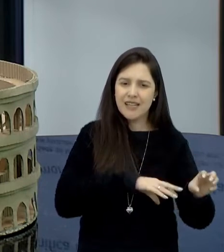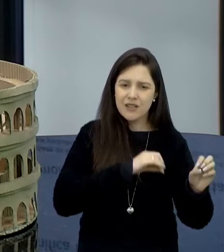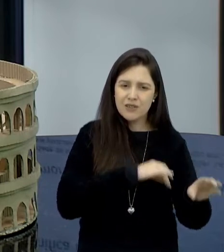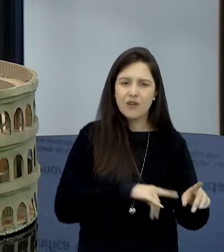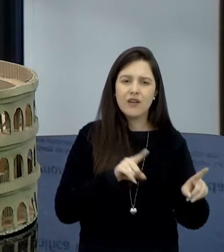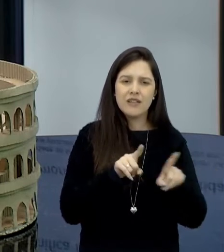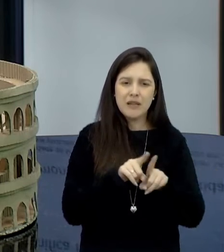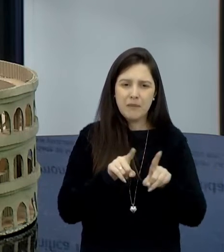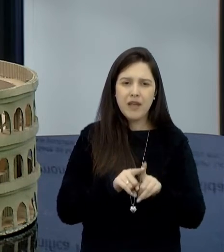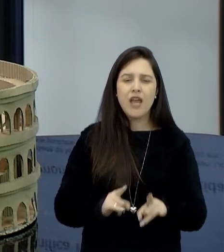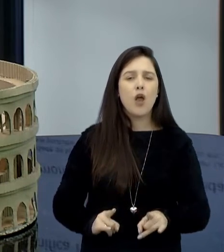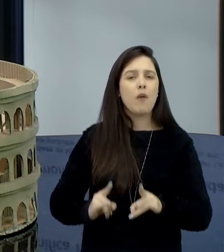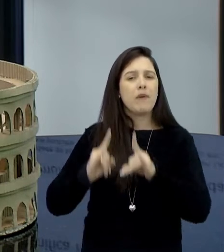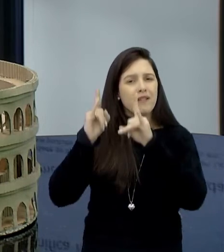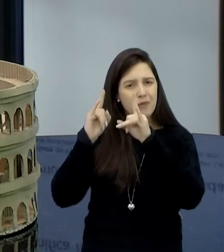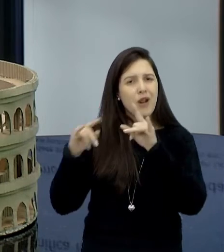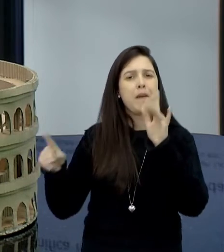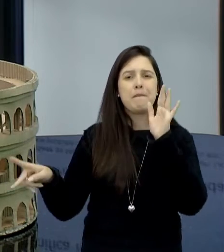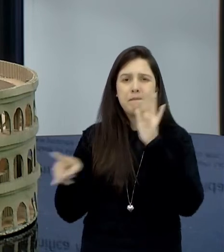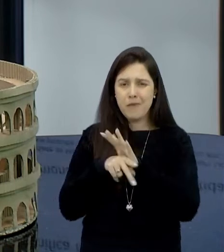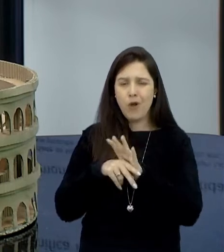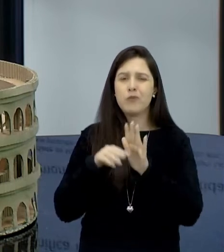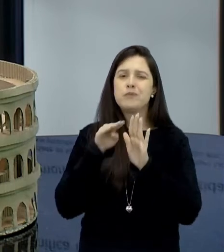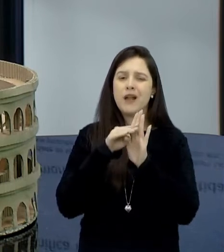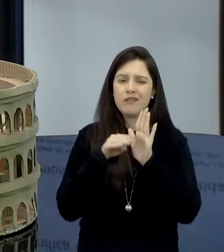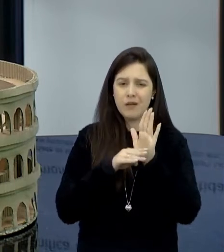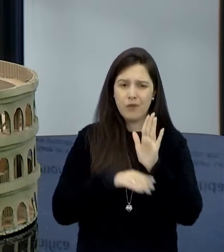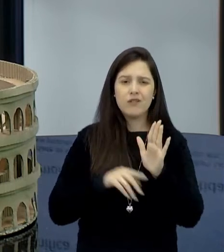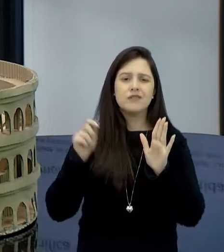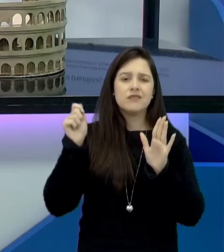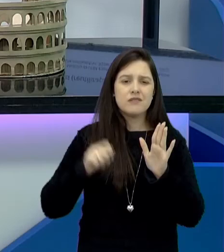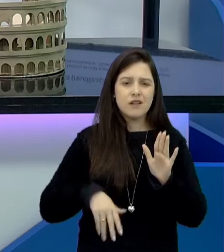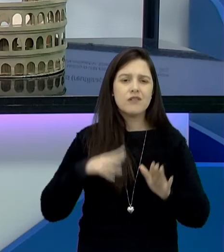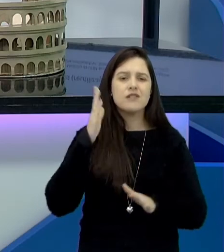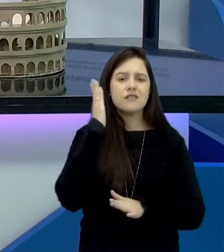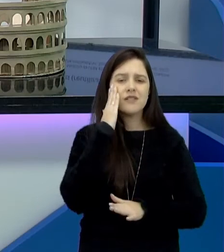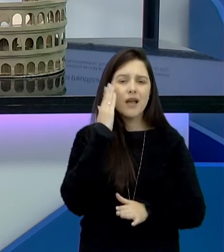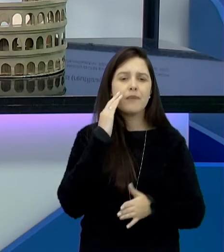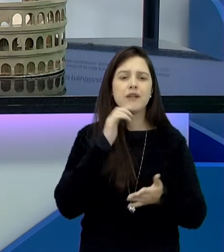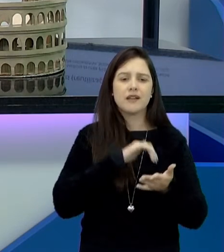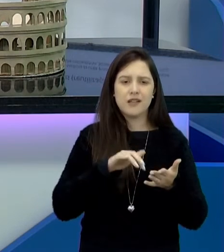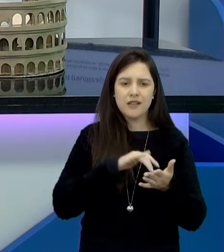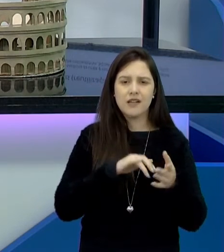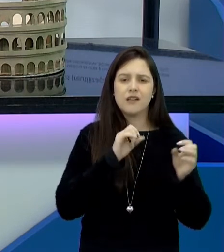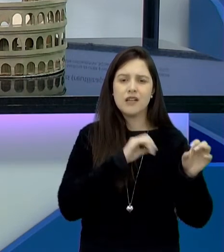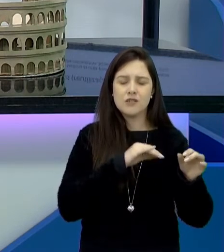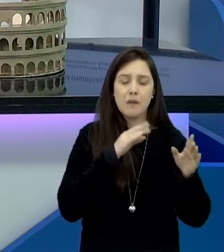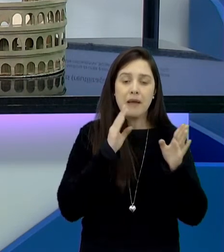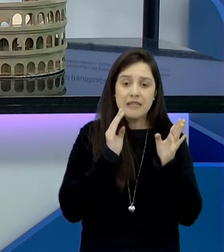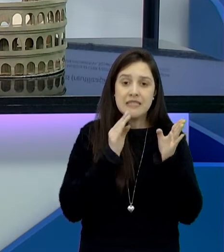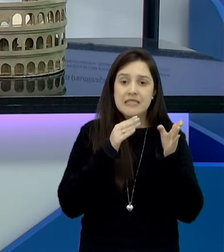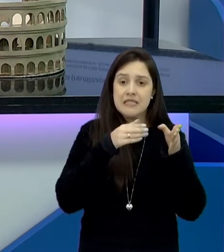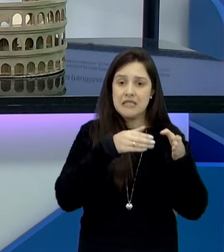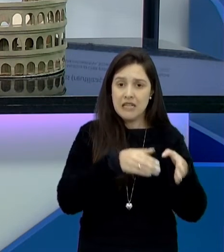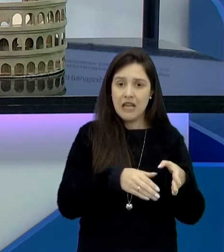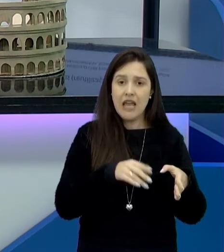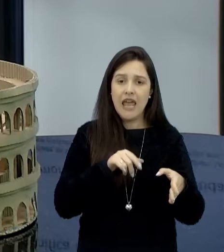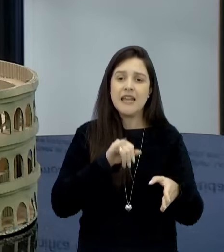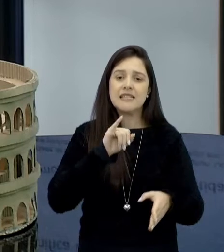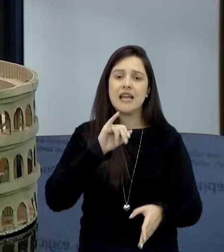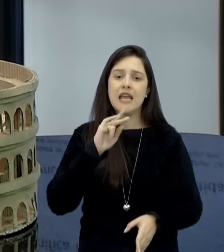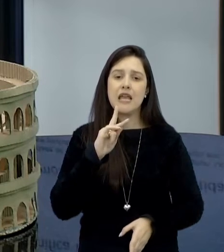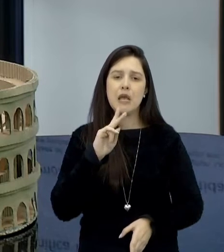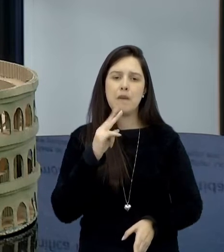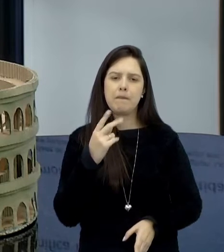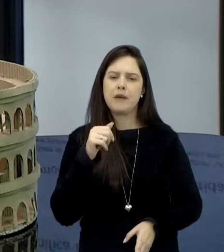que é um patrimônio histórico, onde funciona a Secretaria da Educação, né? Onde é o órgão central. Sim. E aí, aproveitando, é um prédio